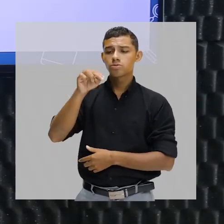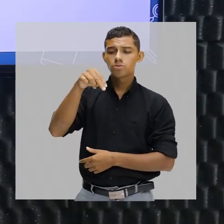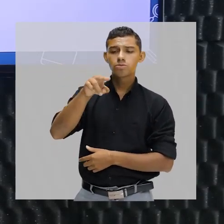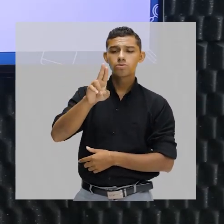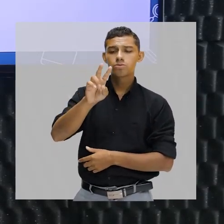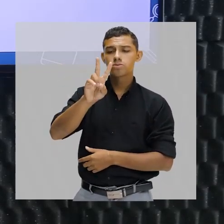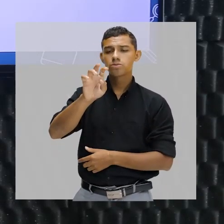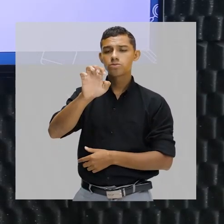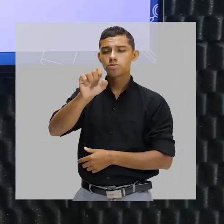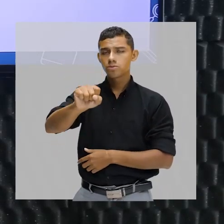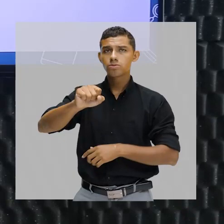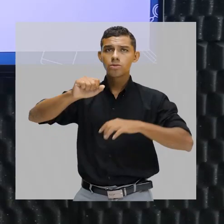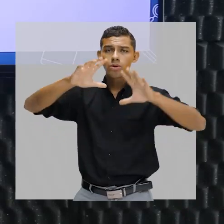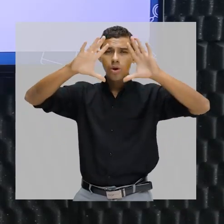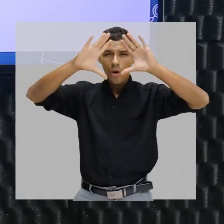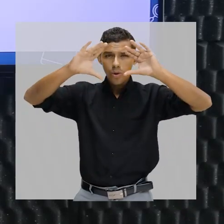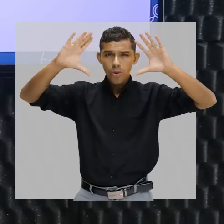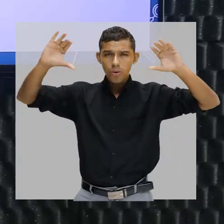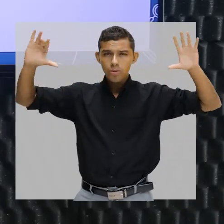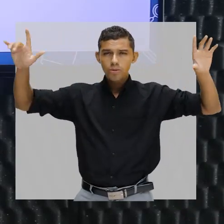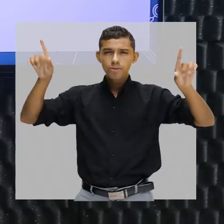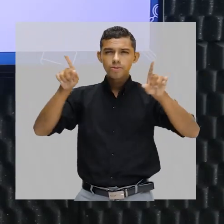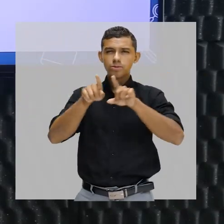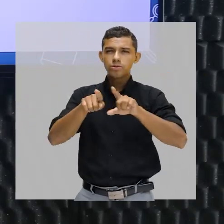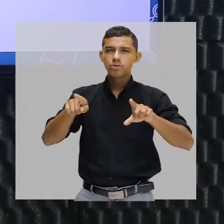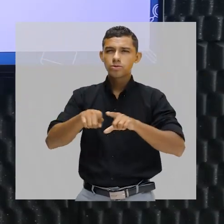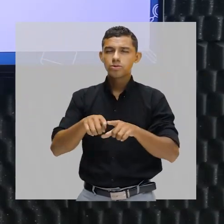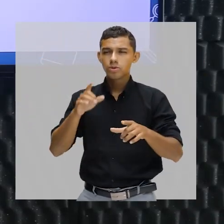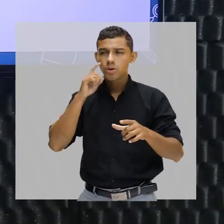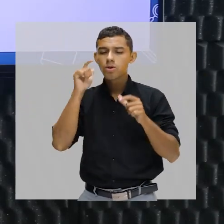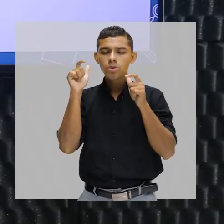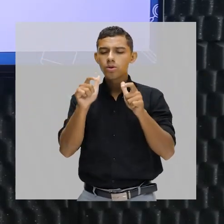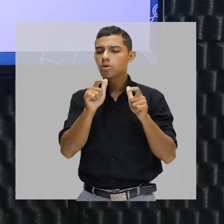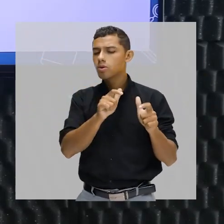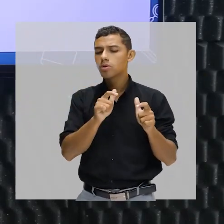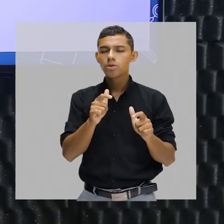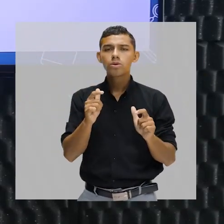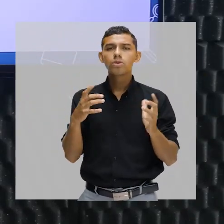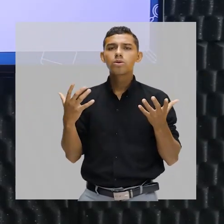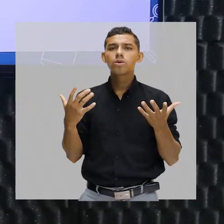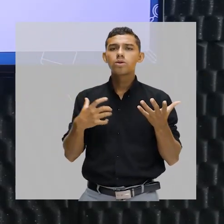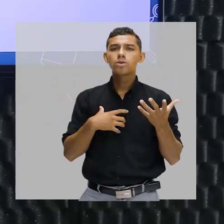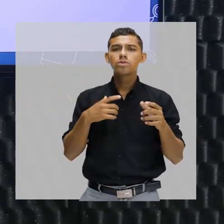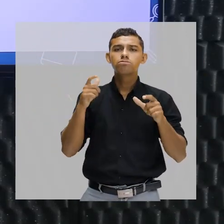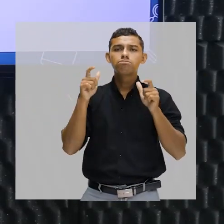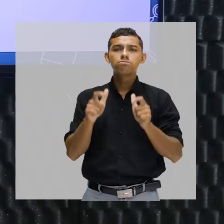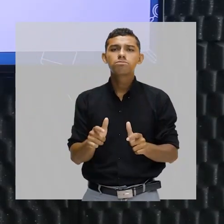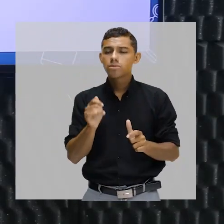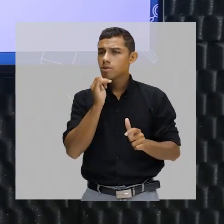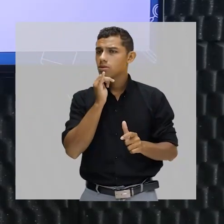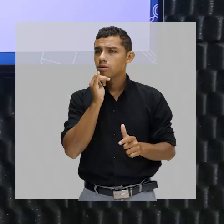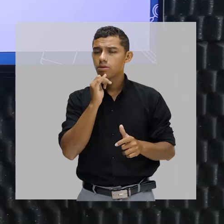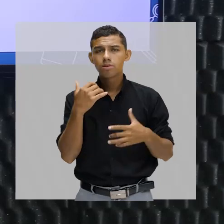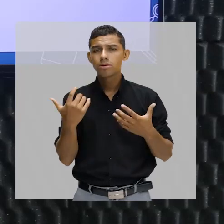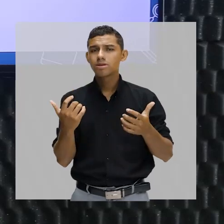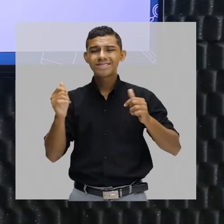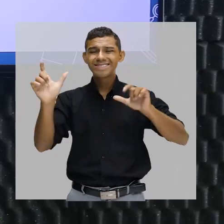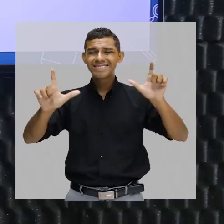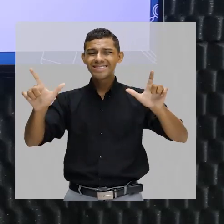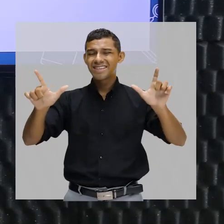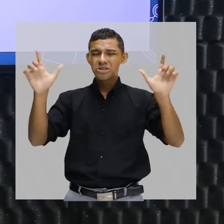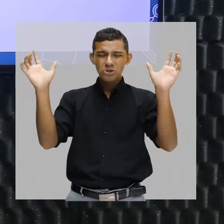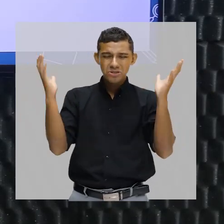carregadas ela acaba ficando, né, ali num local em que o sinal, a consequência disso é que o